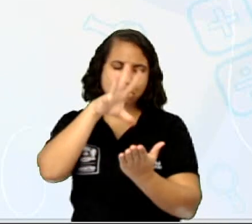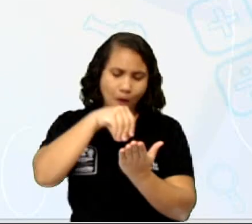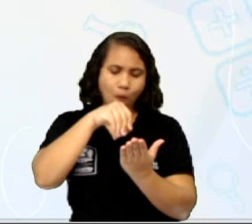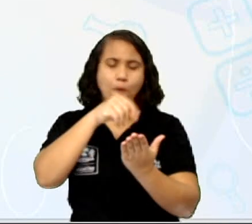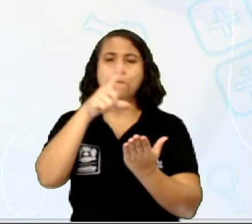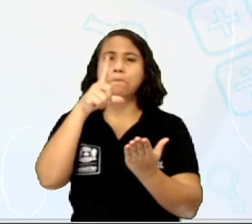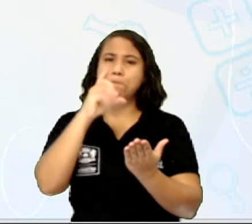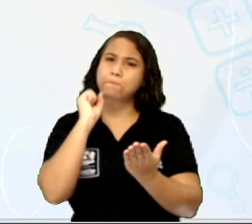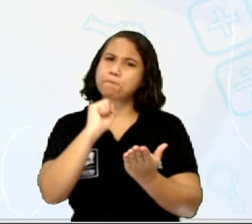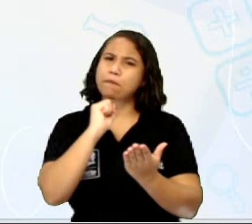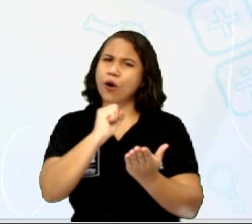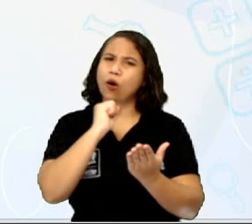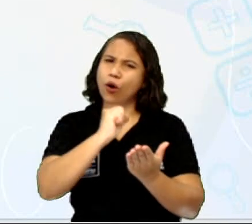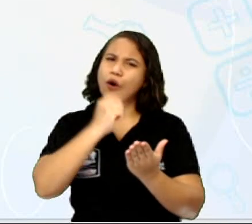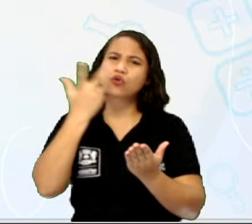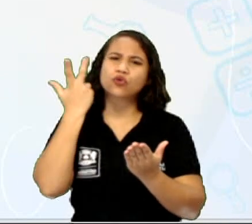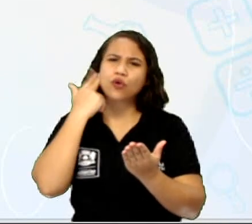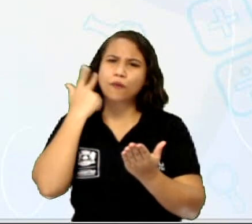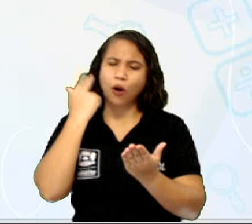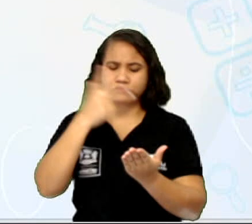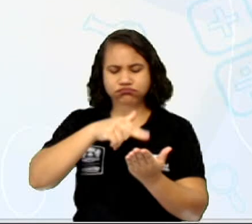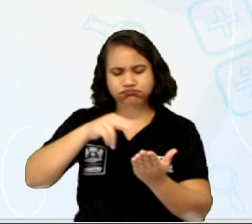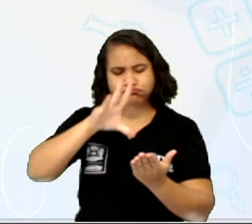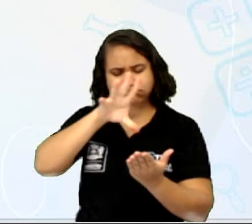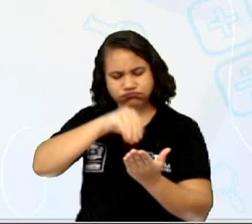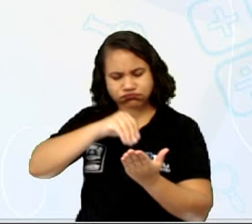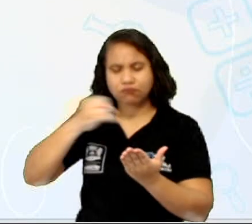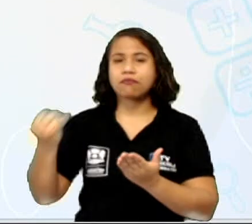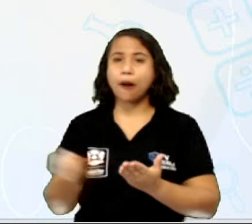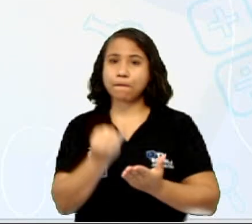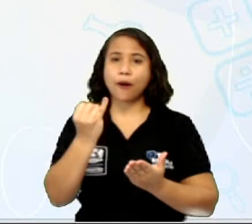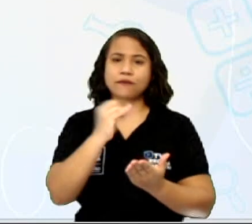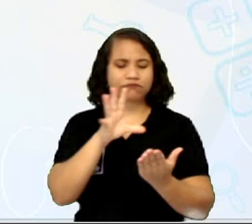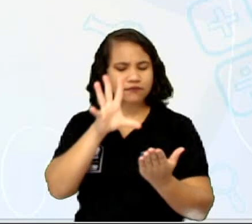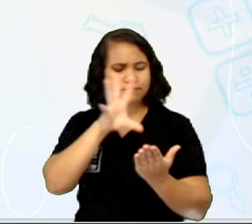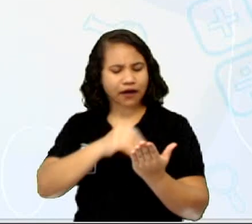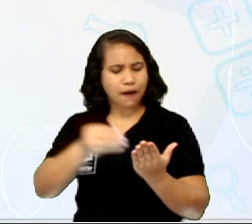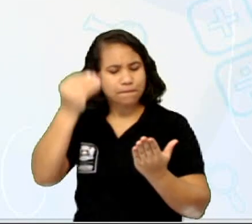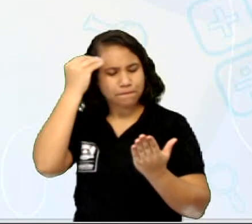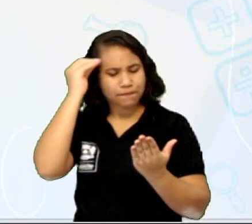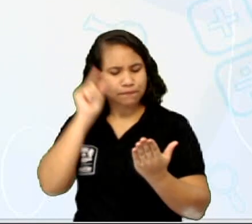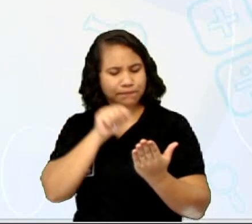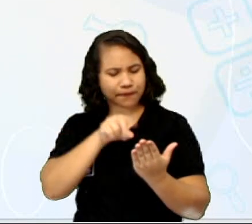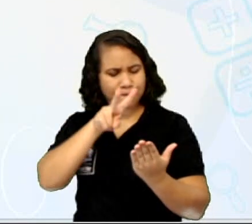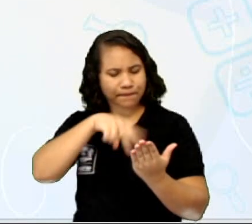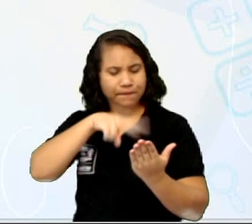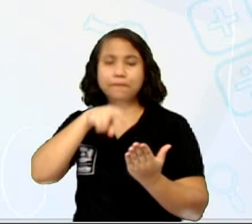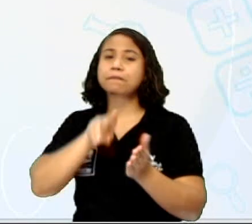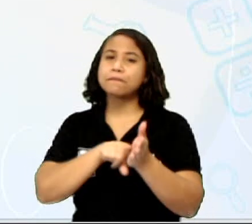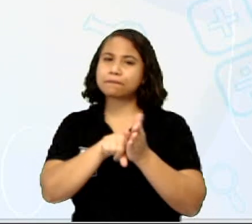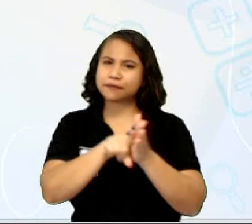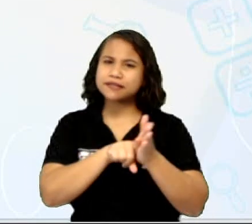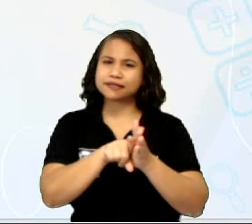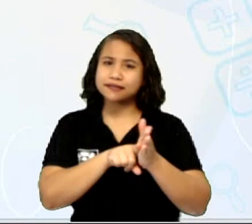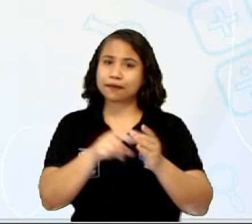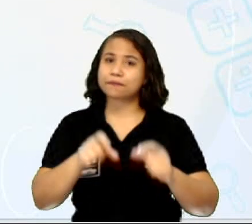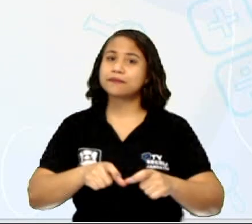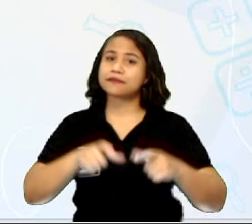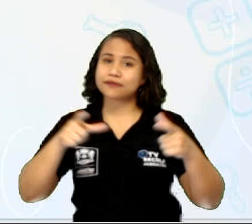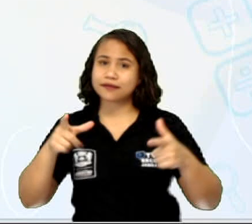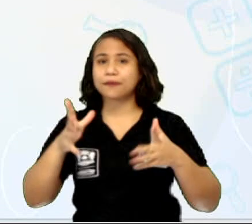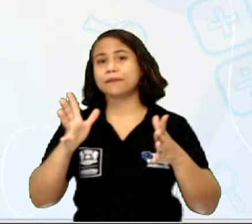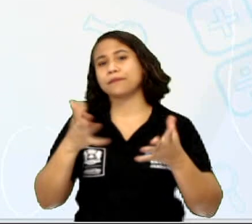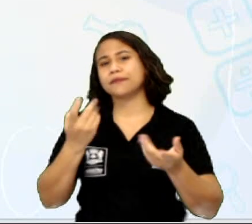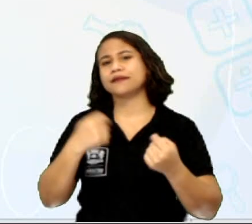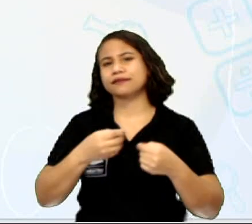na tela Porque é importante que vocês tentem resolver essa questão e até pesquisar né porque tem algo a mais mas é aquilo que a gente tem que